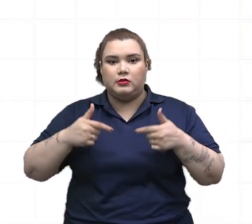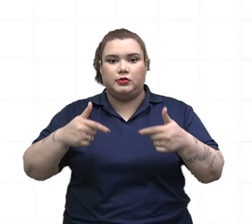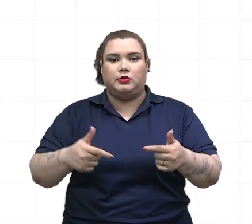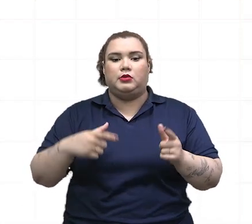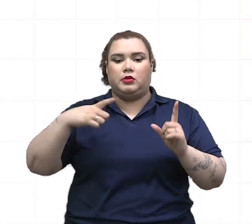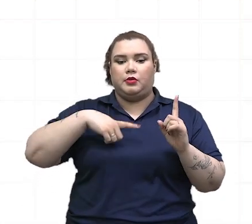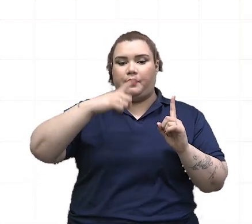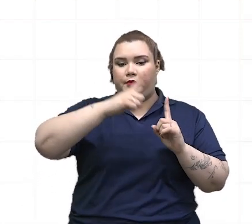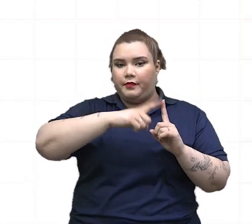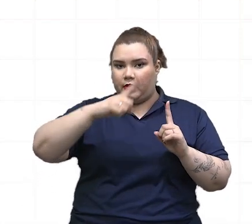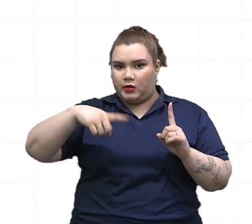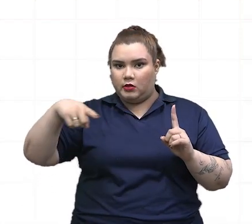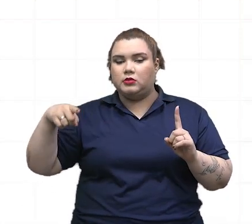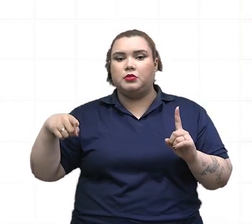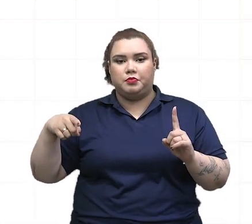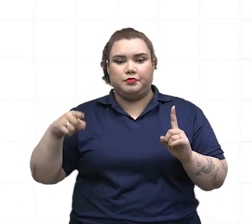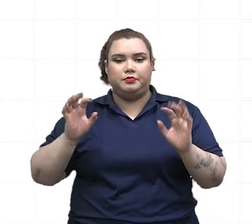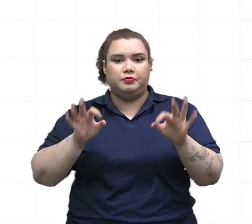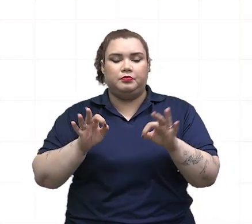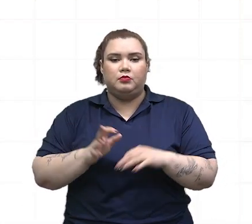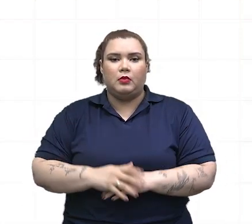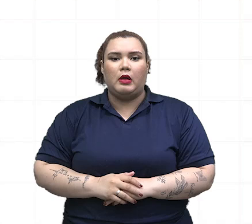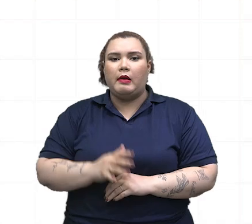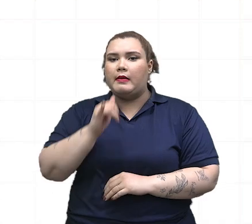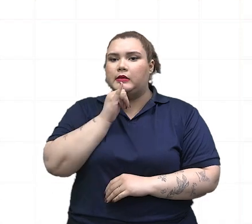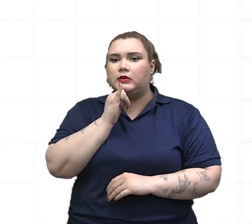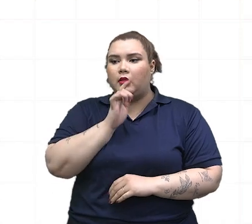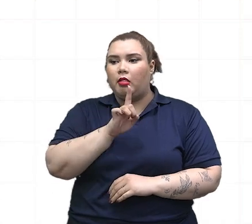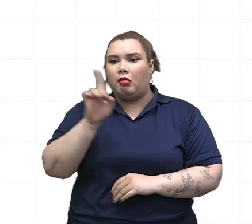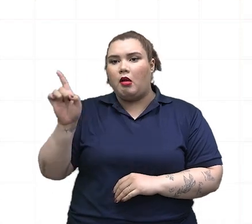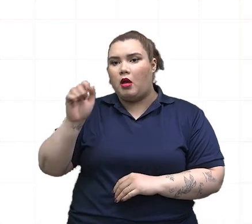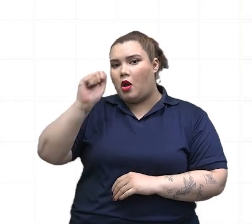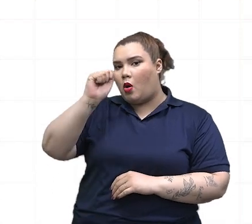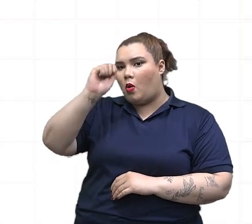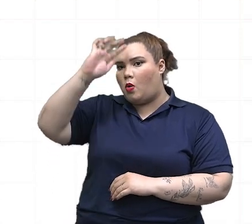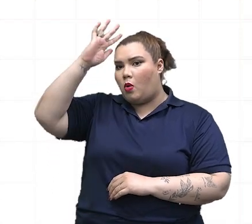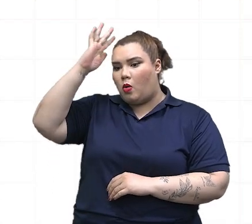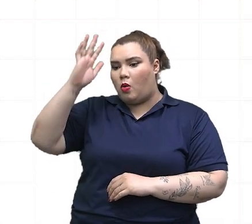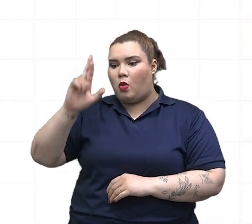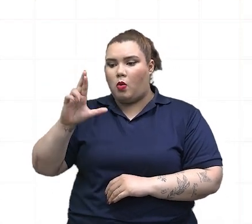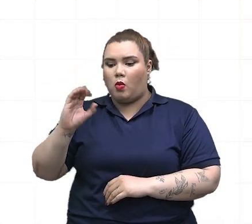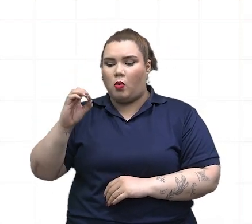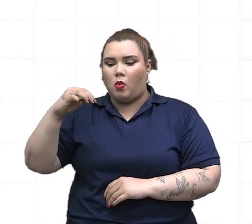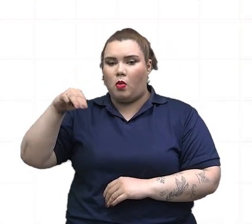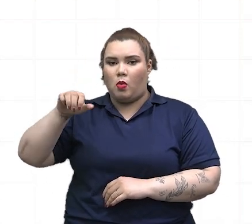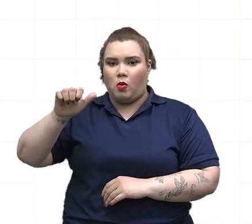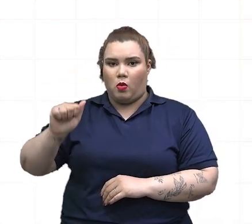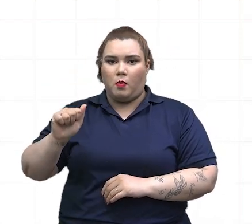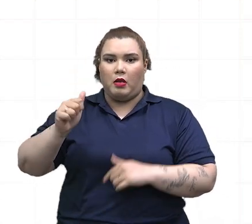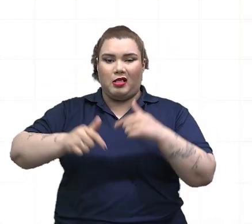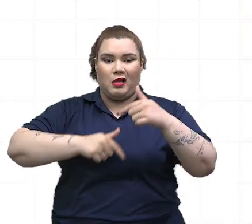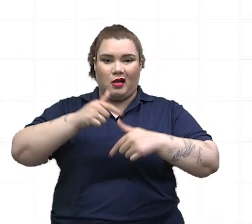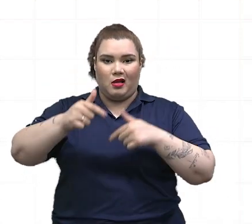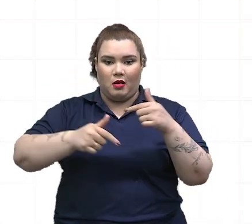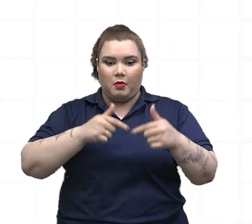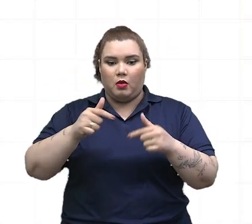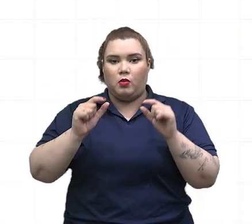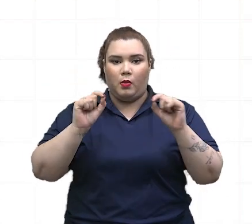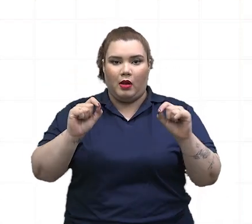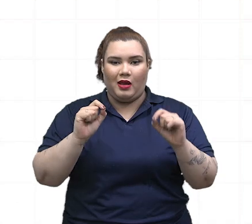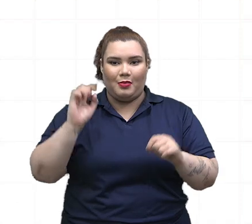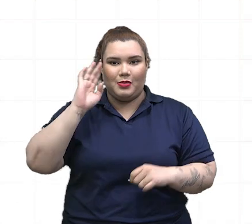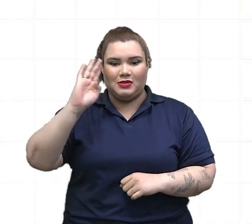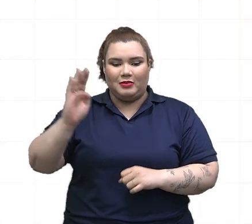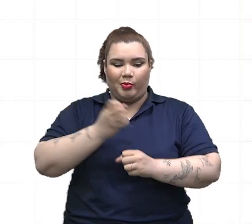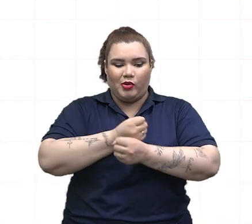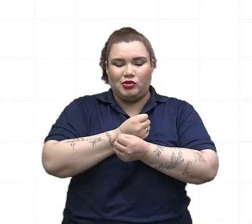trabalhar variou. Por exemplo, na Roma Antiga, a base do trabalho romano era a